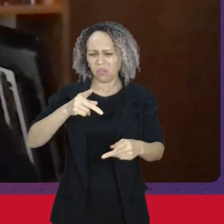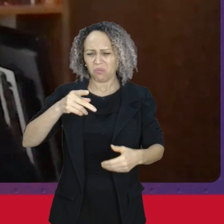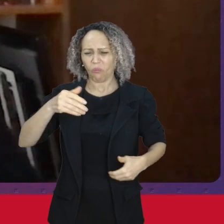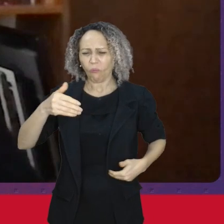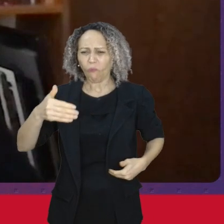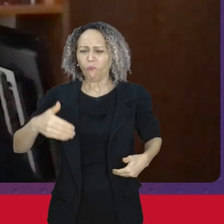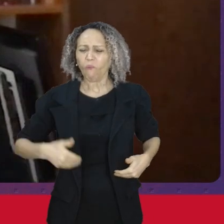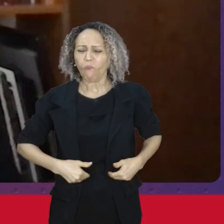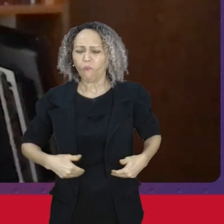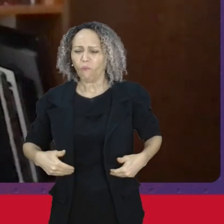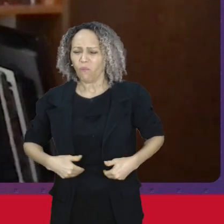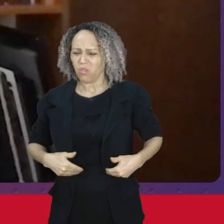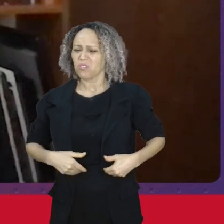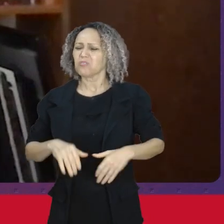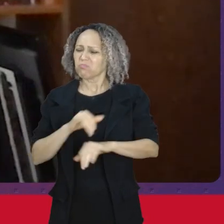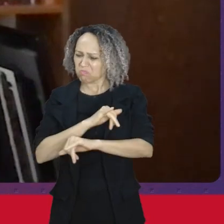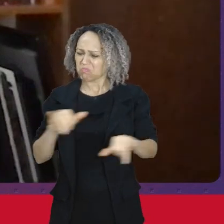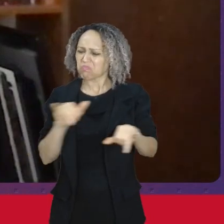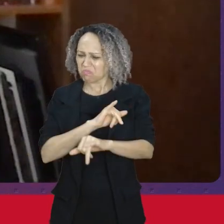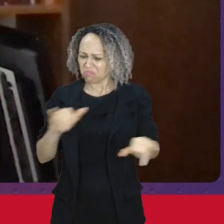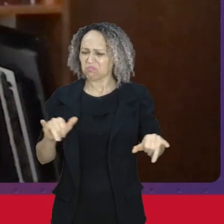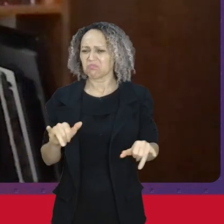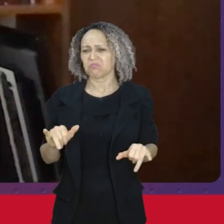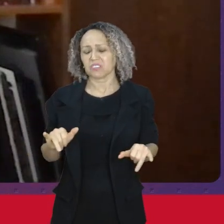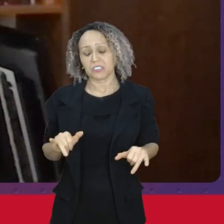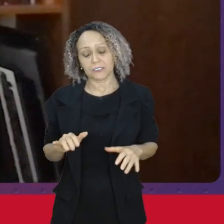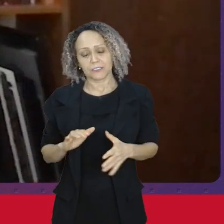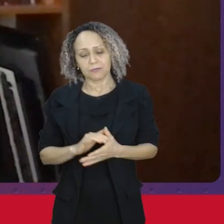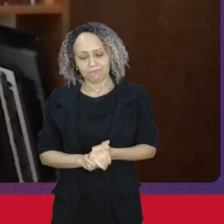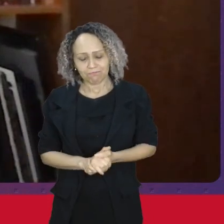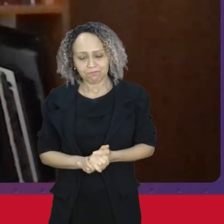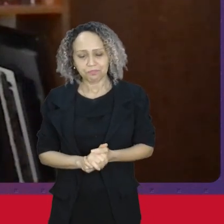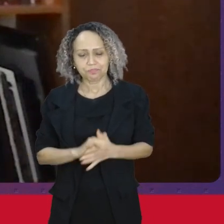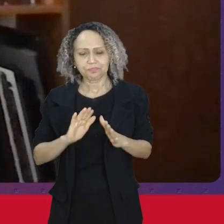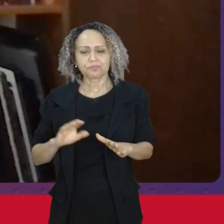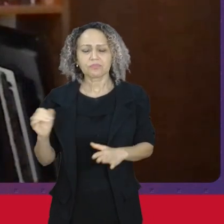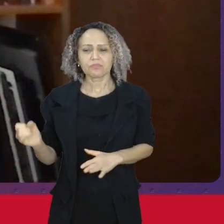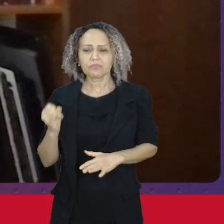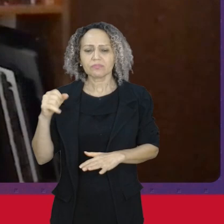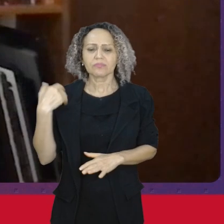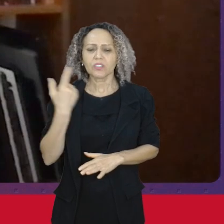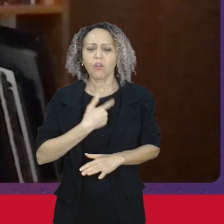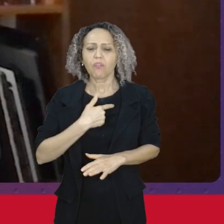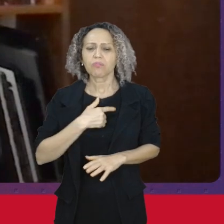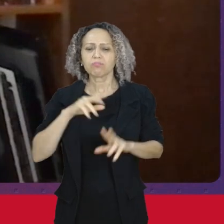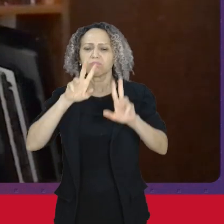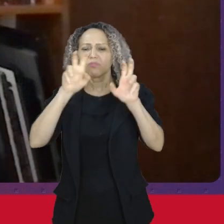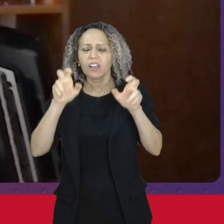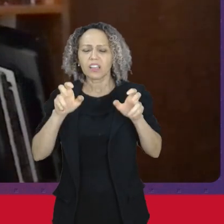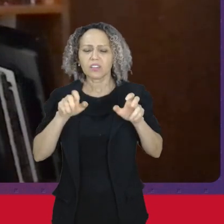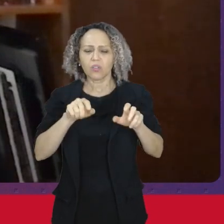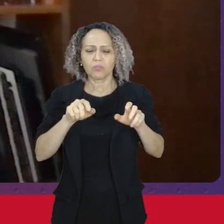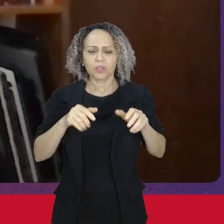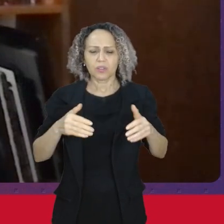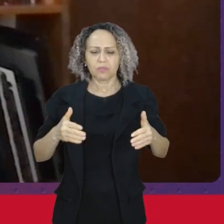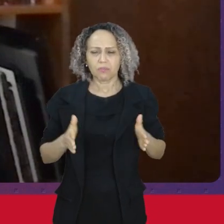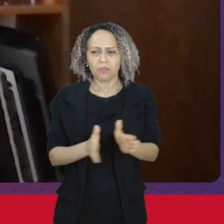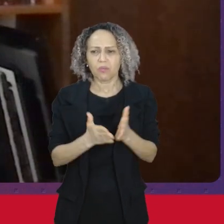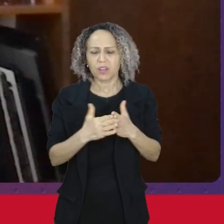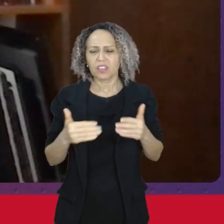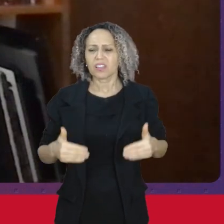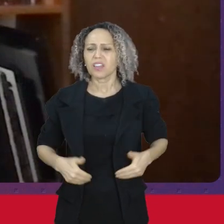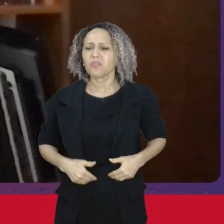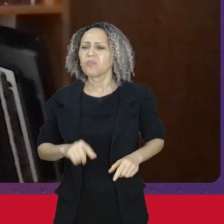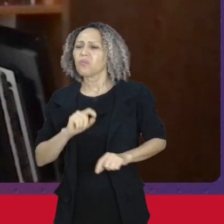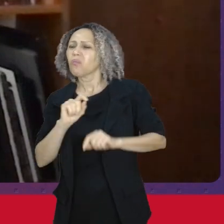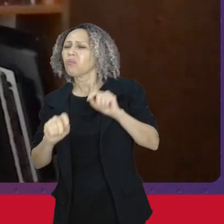o noticiário. O que eu acho que seria importante para a gente começar a falar sobre pobreza e fome é tentar entender por